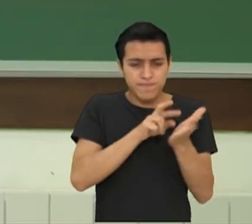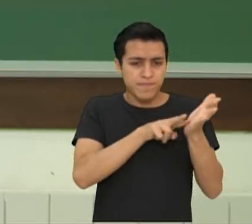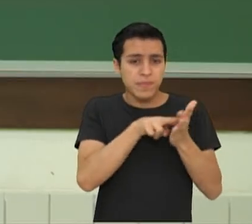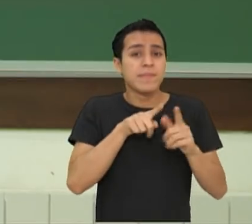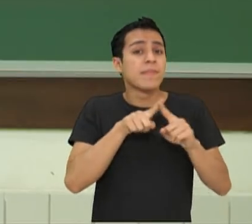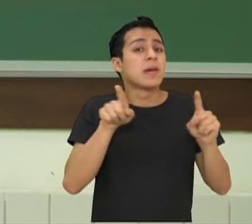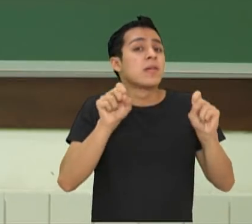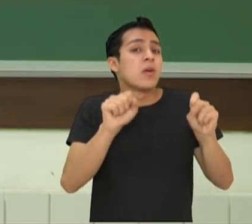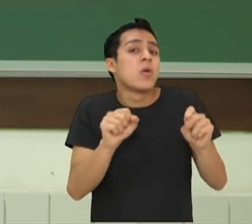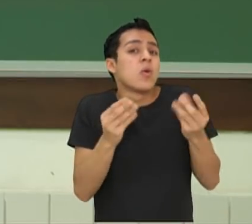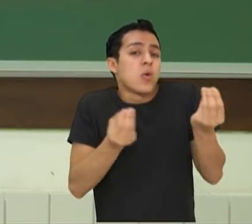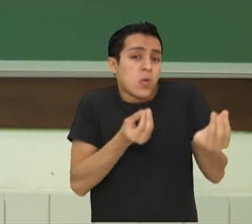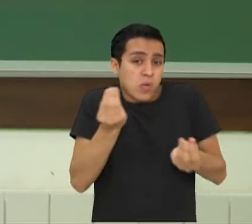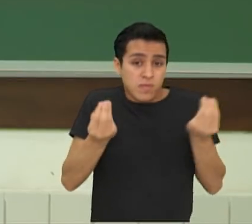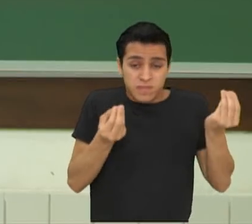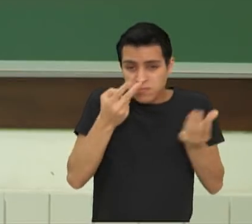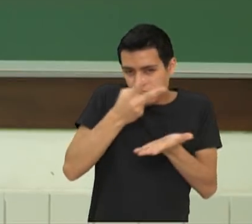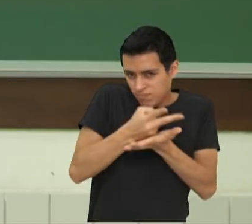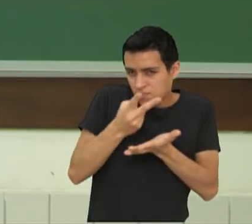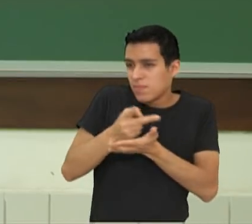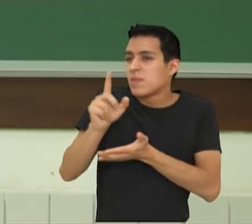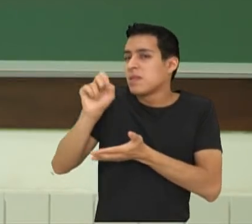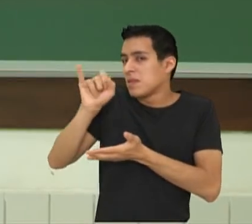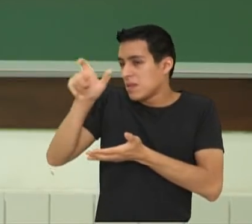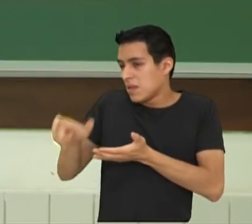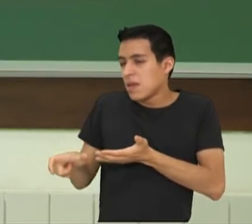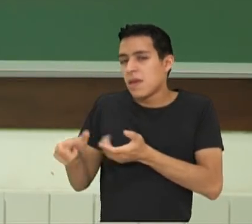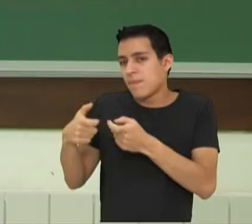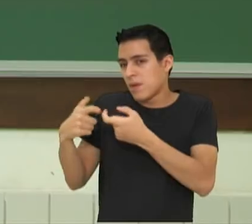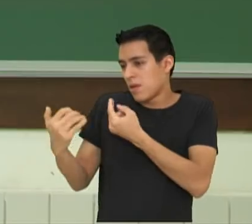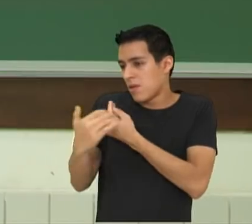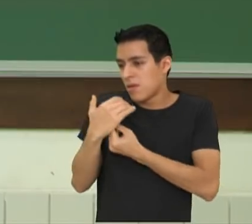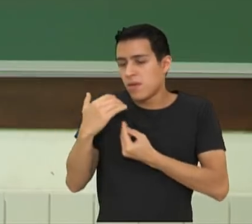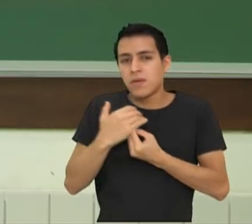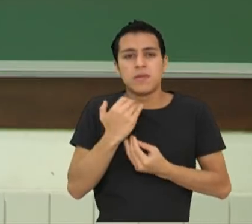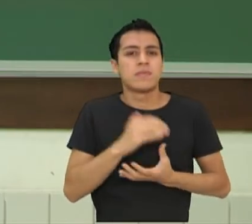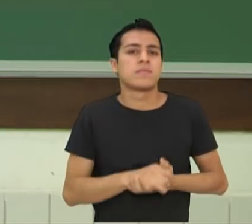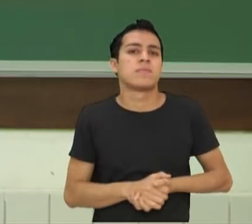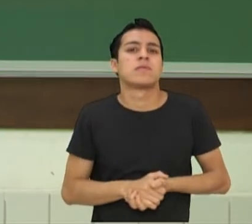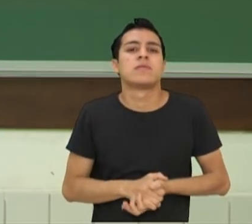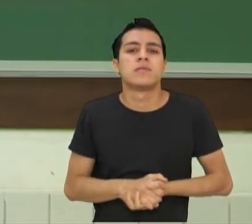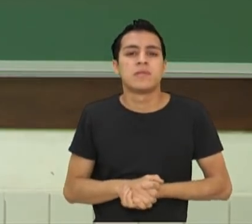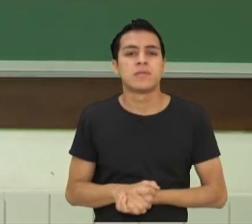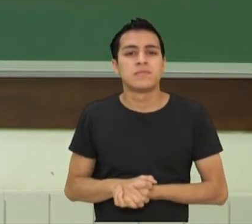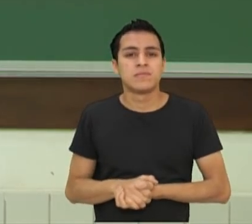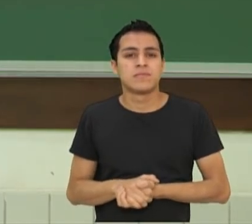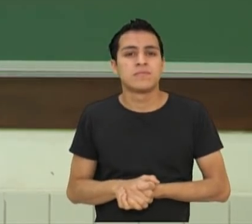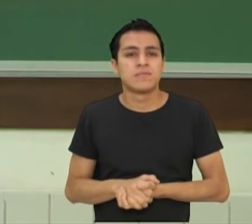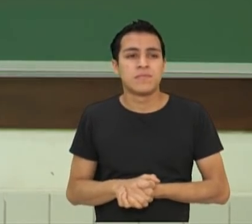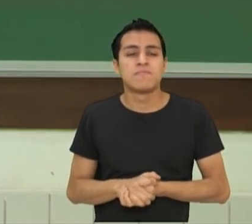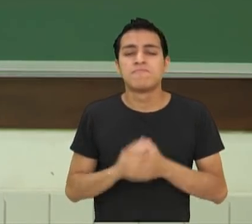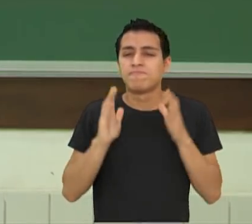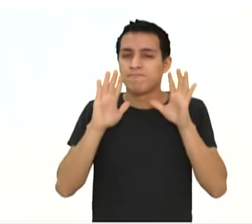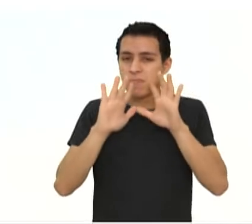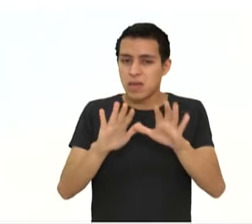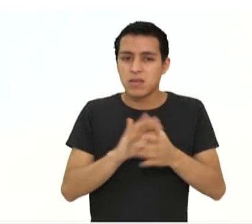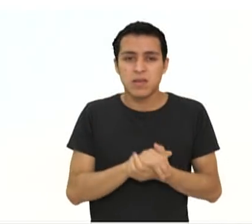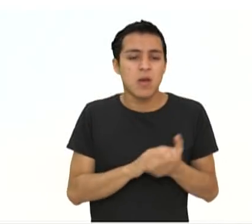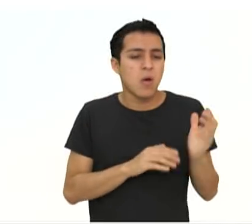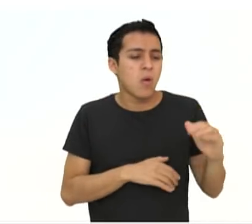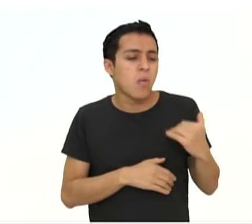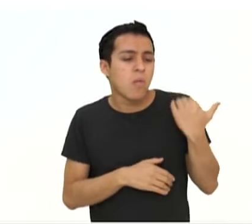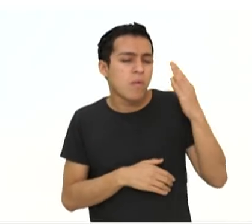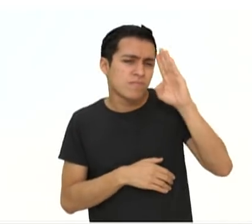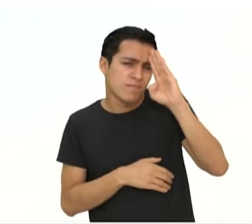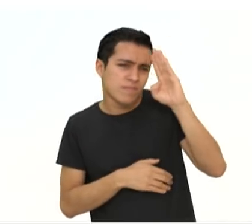só pode utilizar sempre com orientação de um médico. Mas, pessoal, qual será